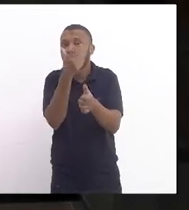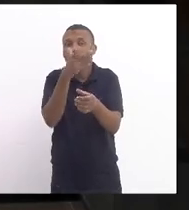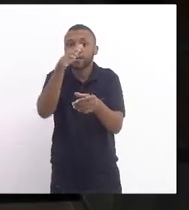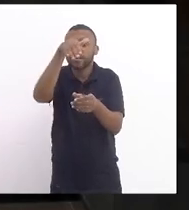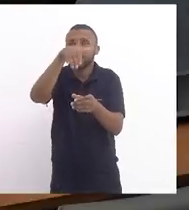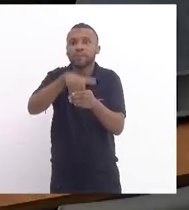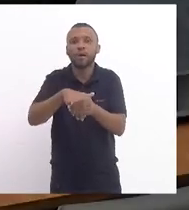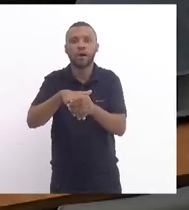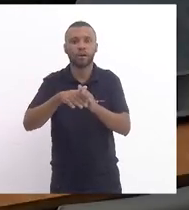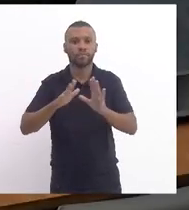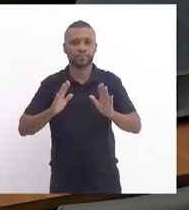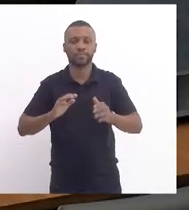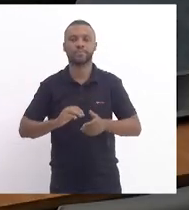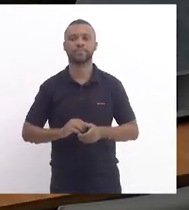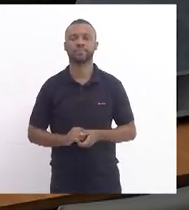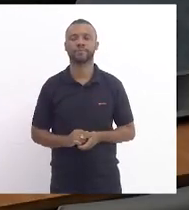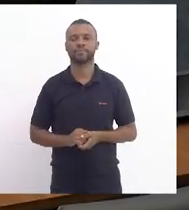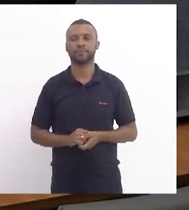voto